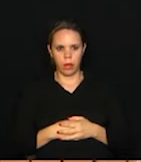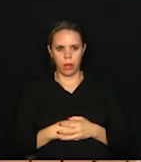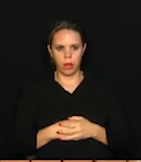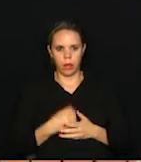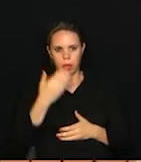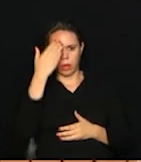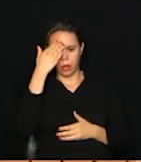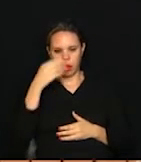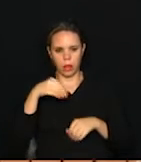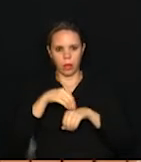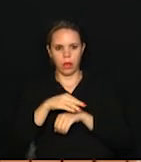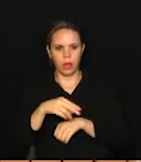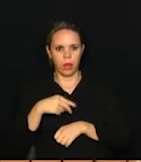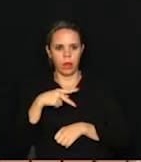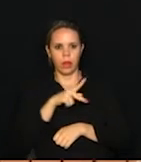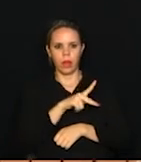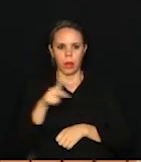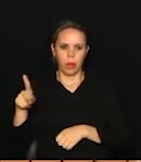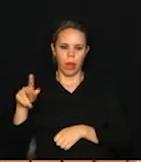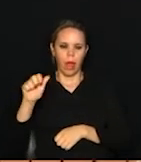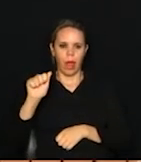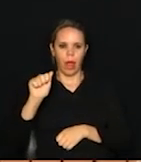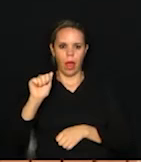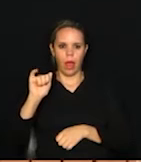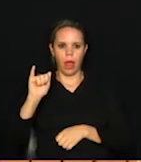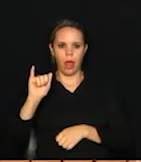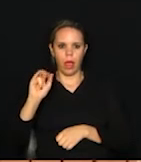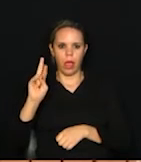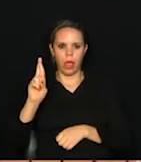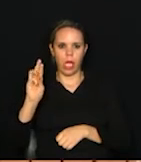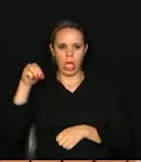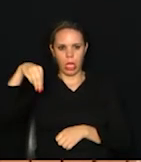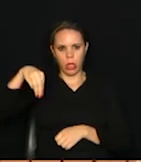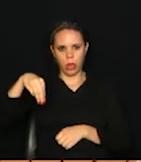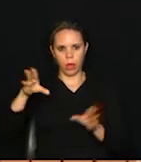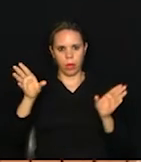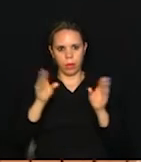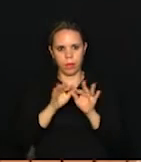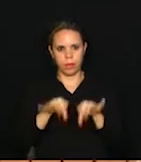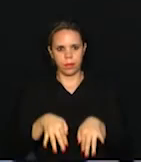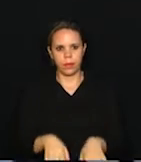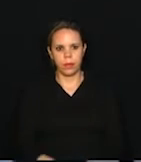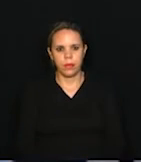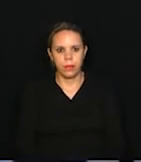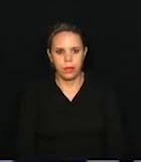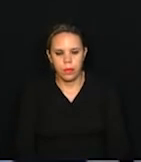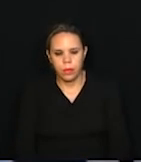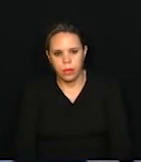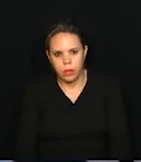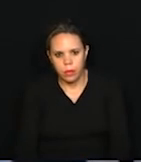Obrigado. Passo agora a palavra ao presidente Ayrton Camargo para que faça suas considerações também.